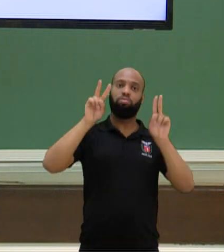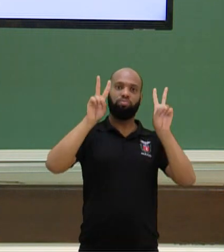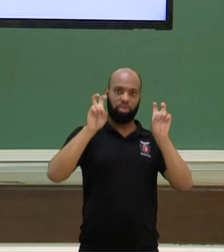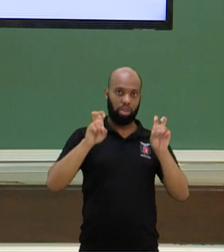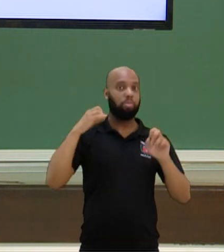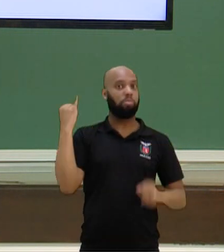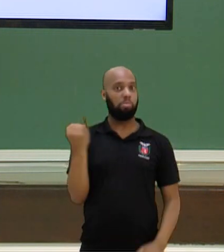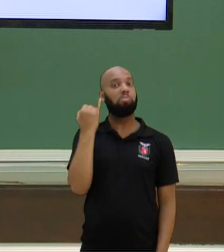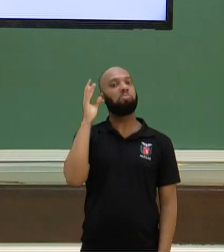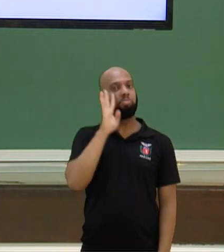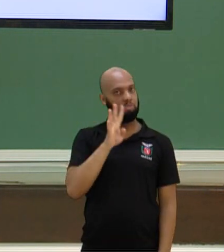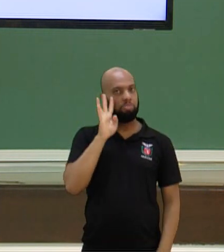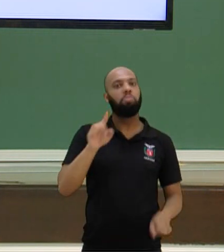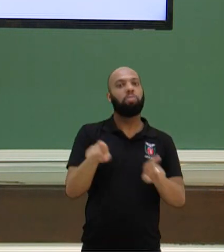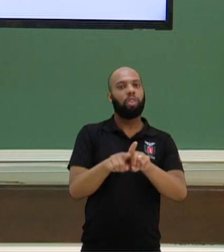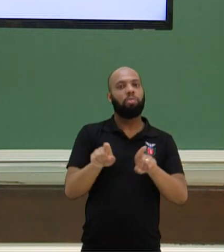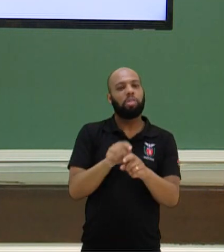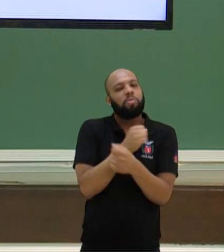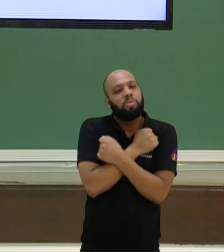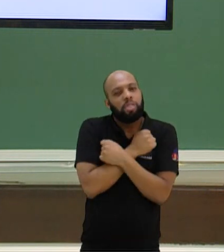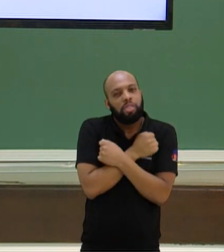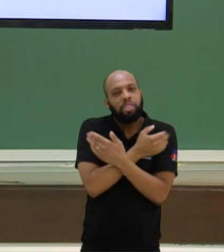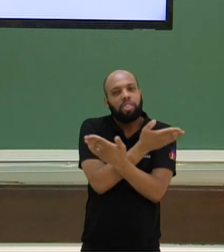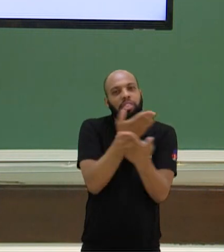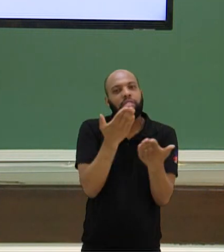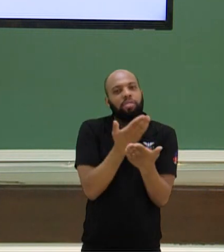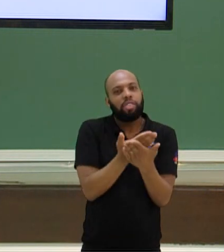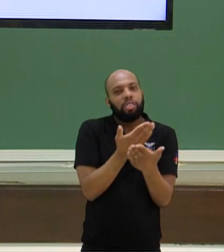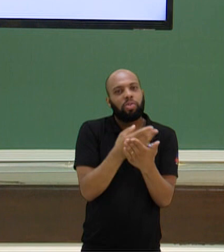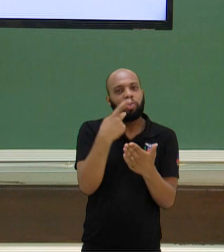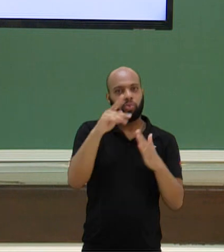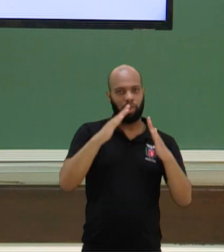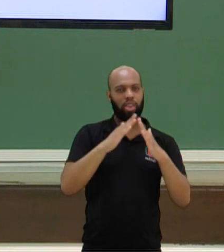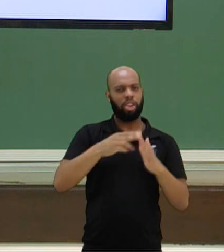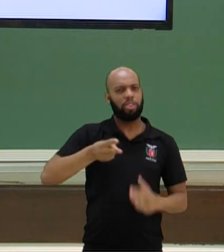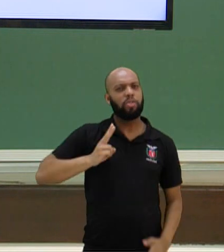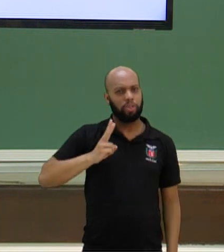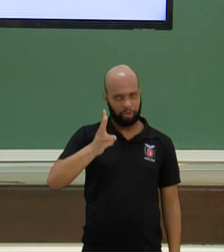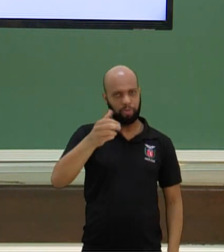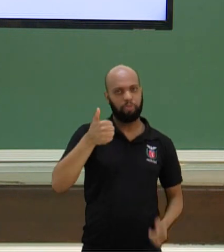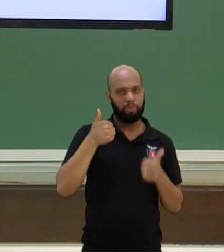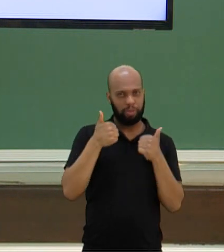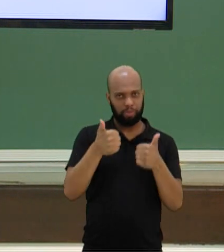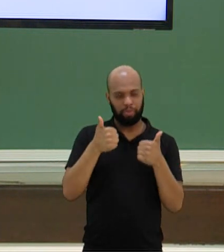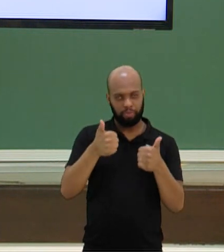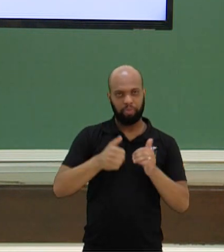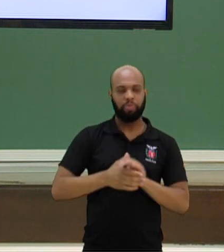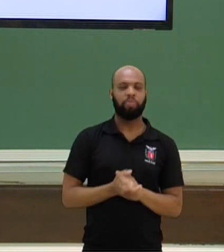muito legal, tá bom? Então, um abraço para vocês e estudem aí, continuem estudando bastante.